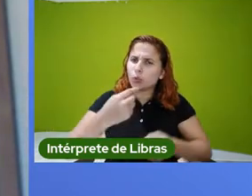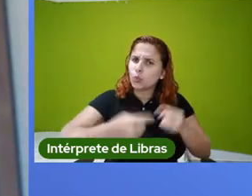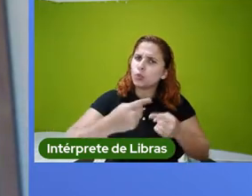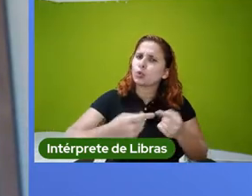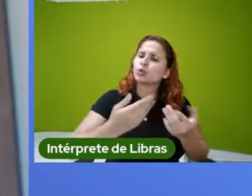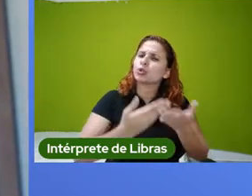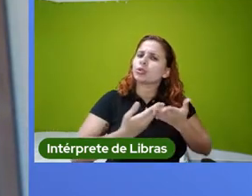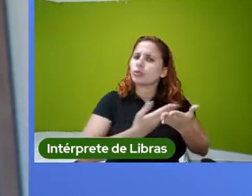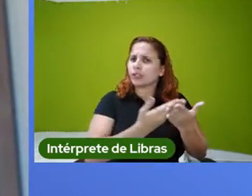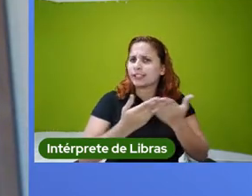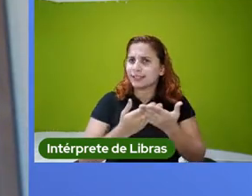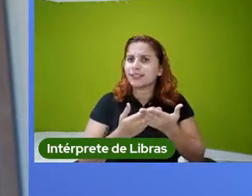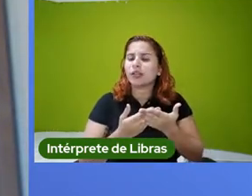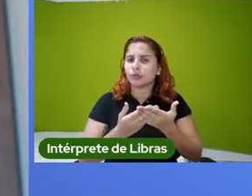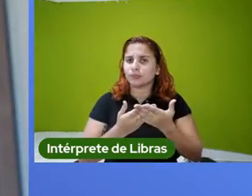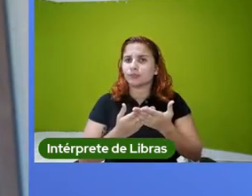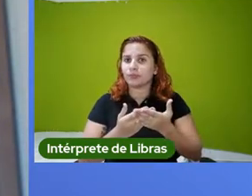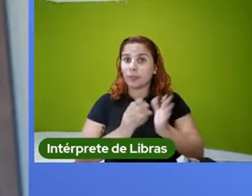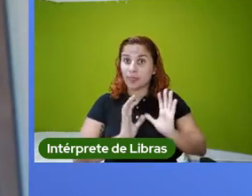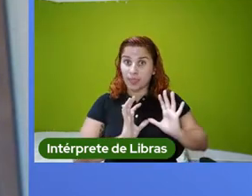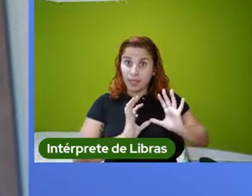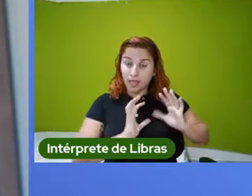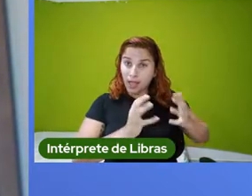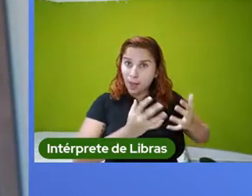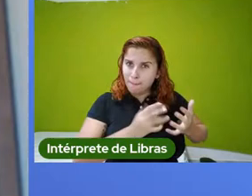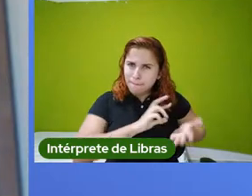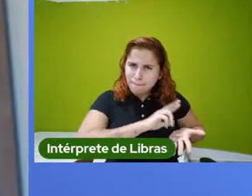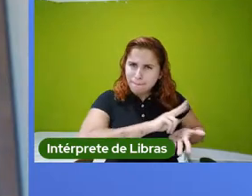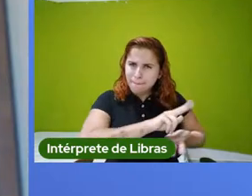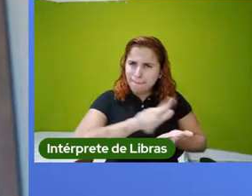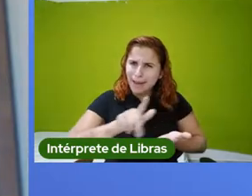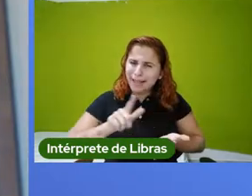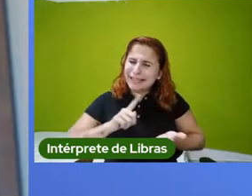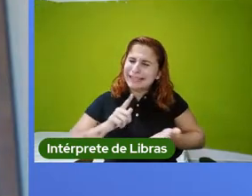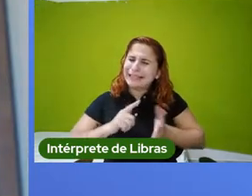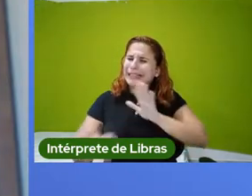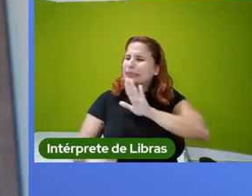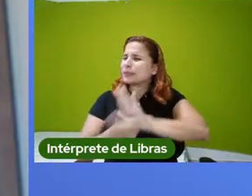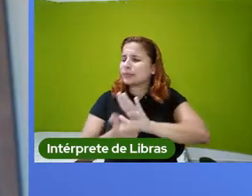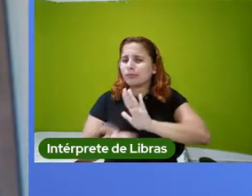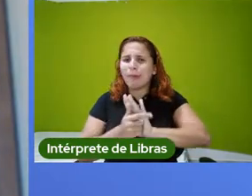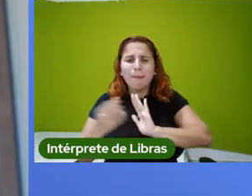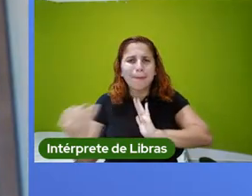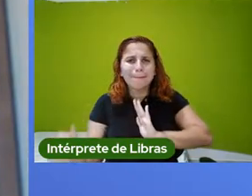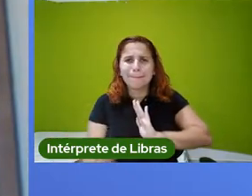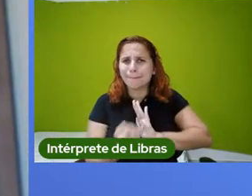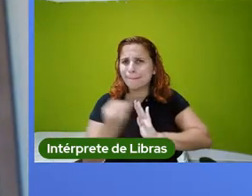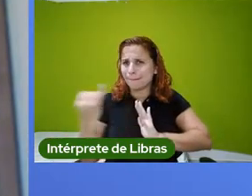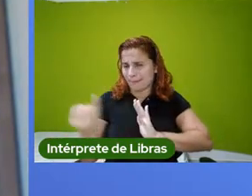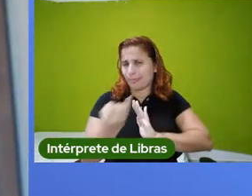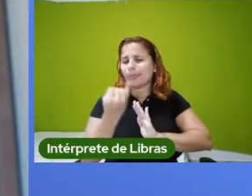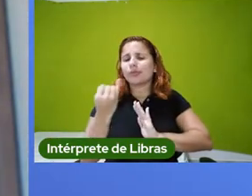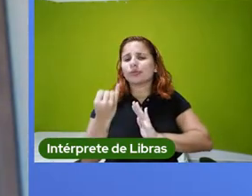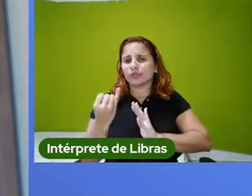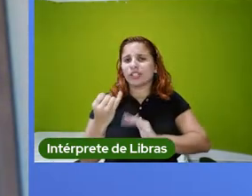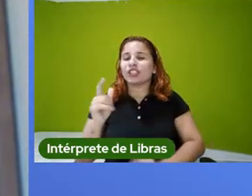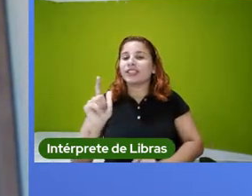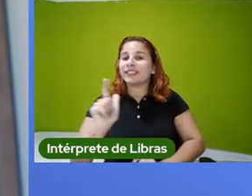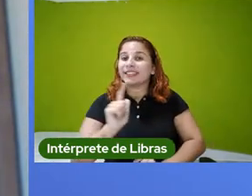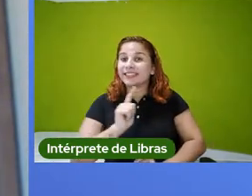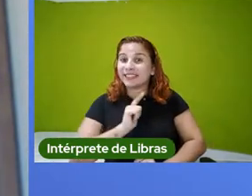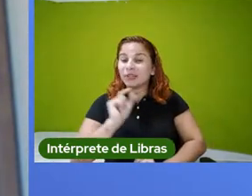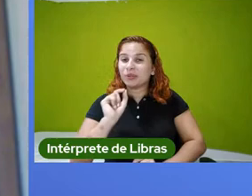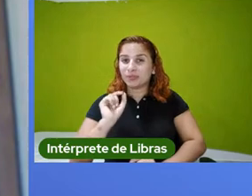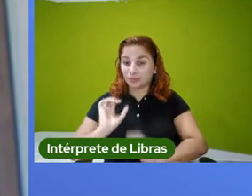educação. As APAES têm um papel fundamental nisso tudo, porque às vezes as APAES podem ser